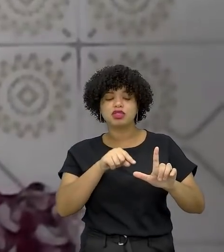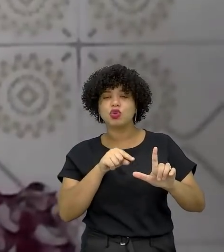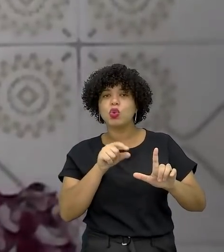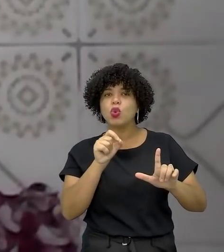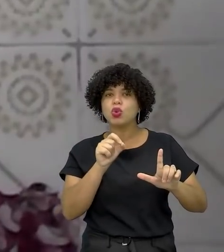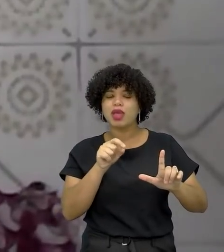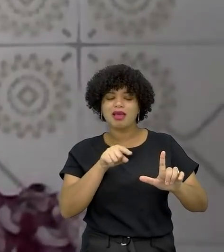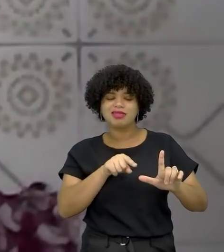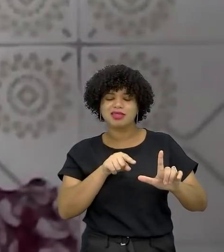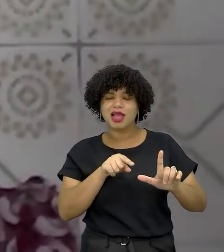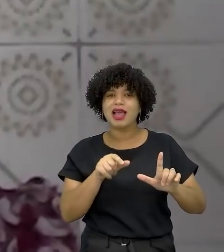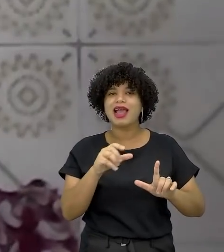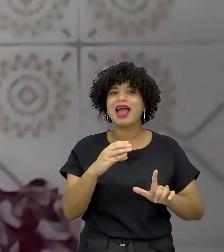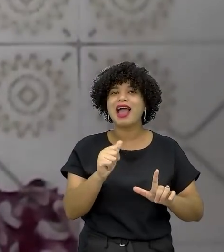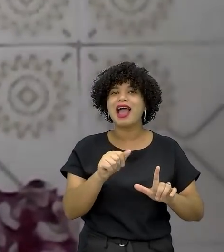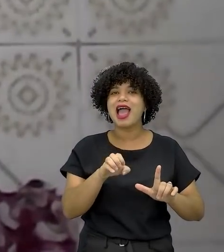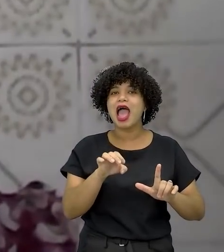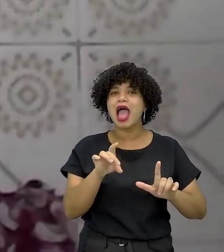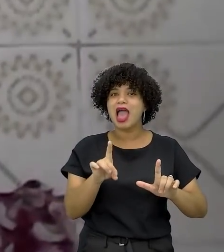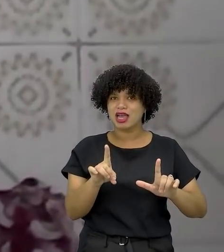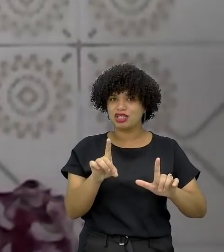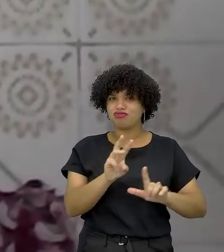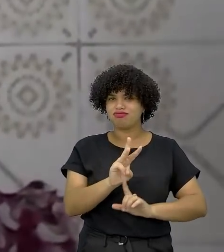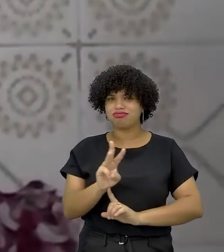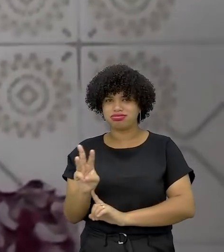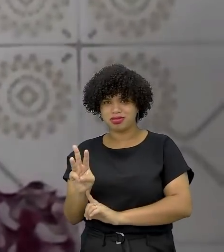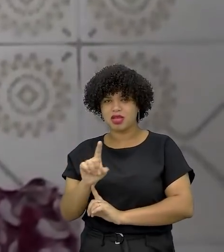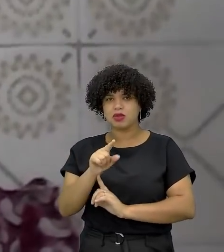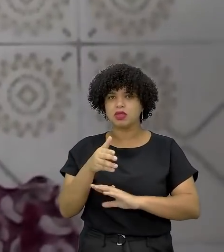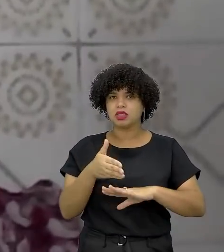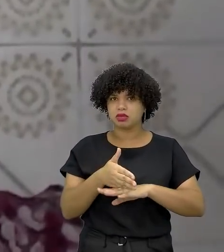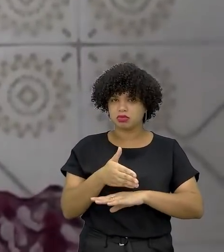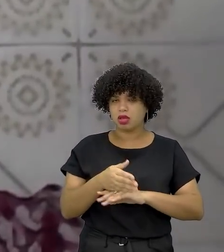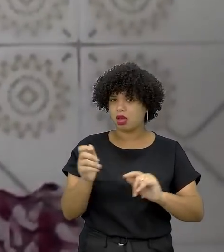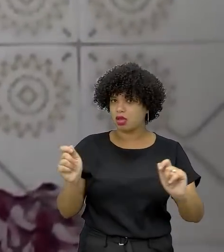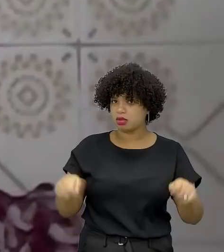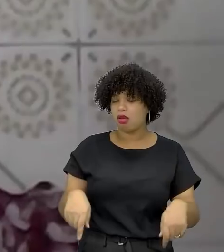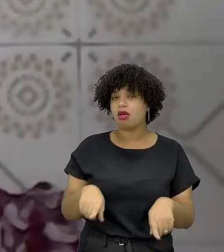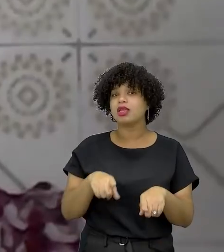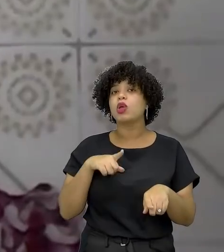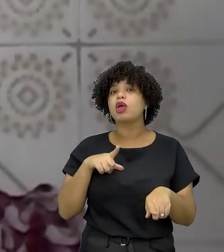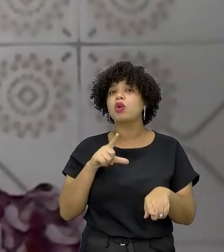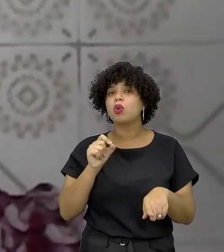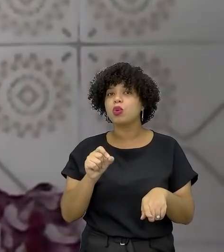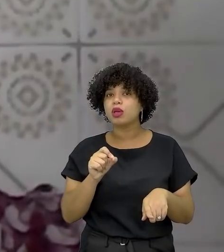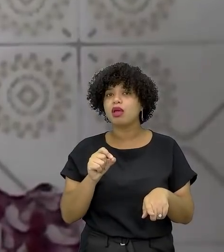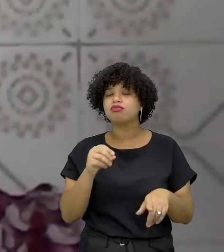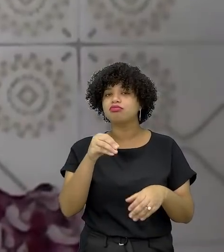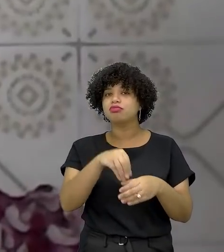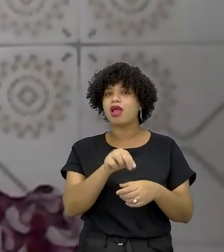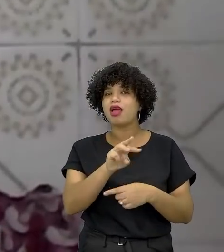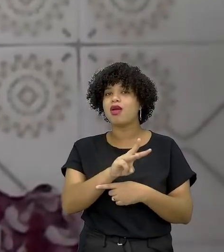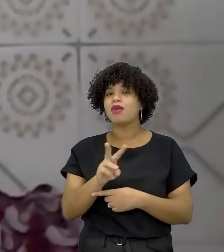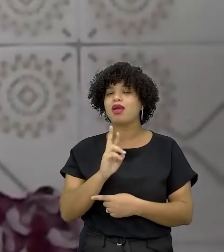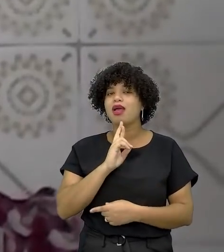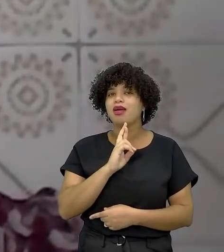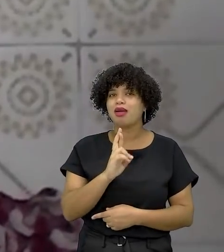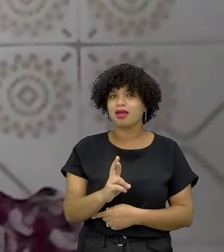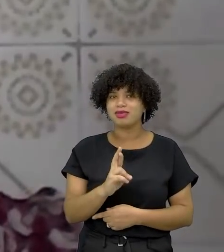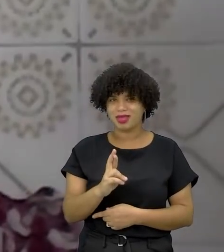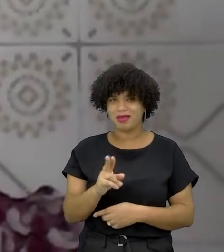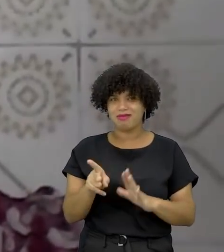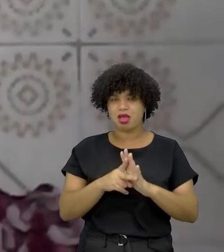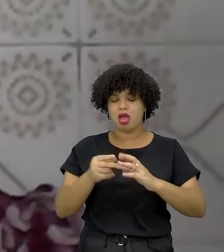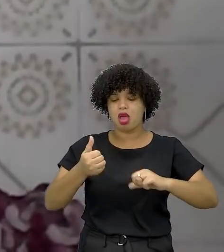conhecida como CAED. Lá nós temos também os resultados de avaliações e de avaliação diagnóstica de